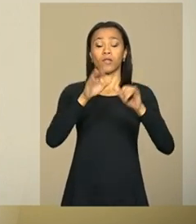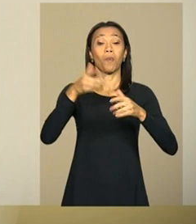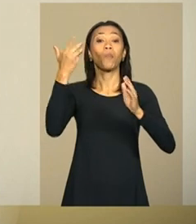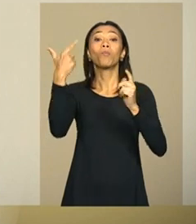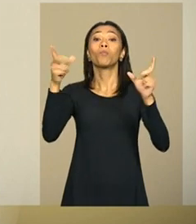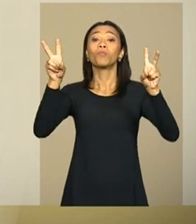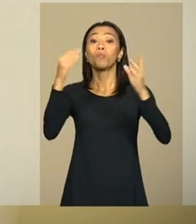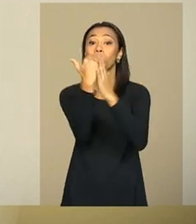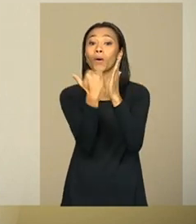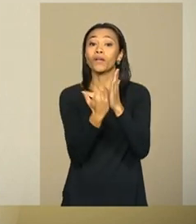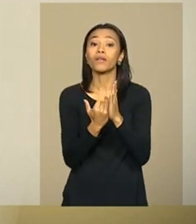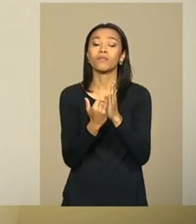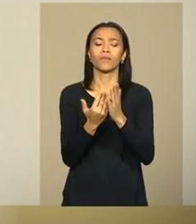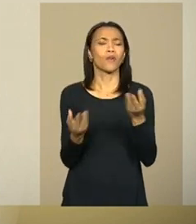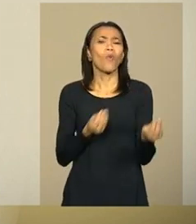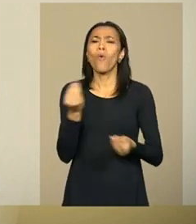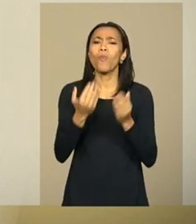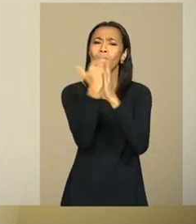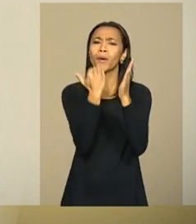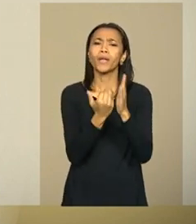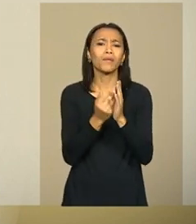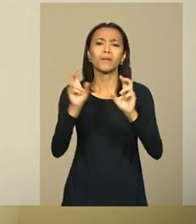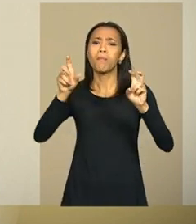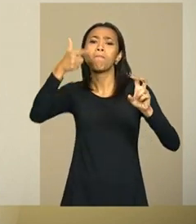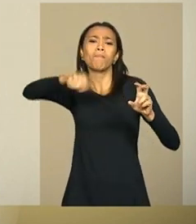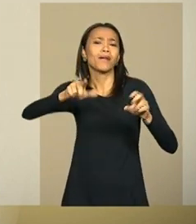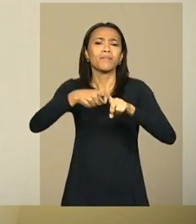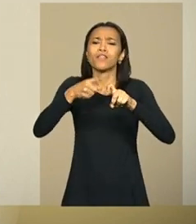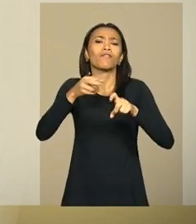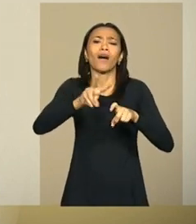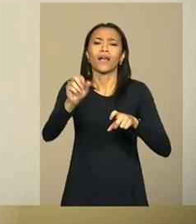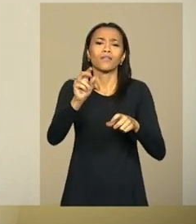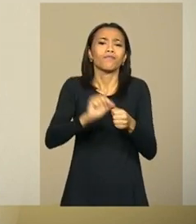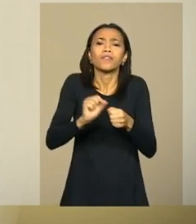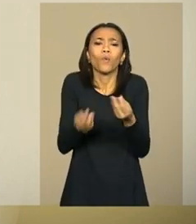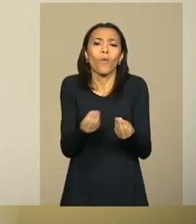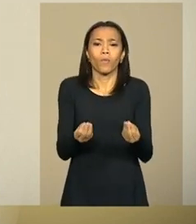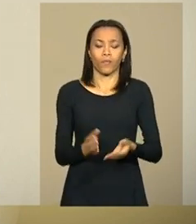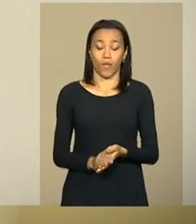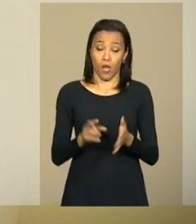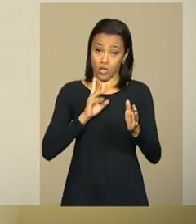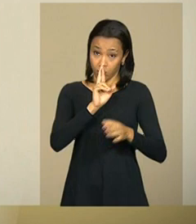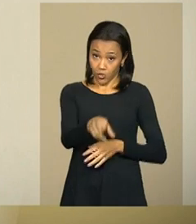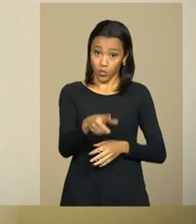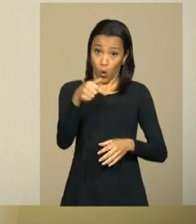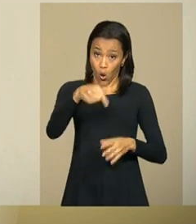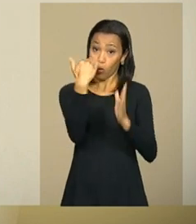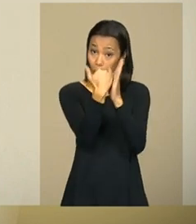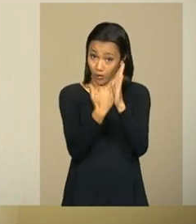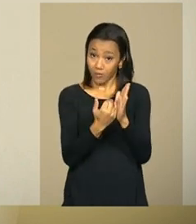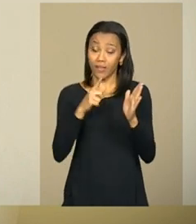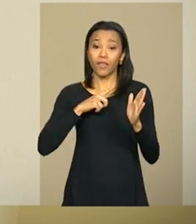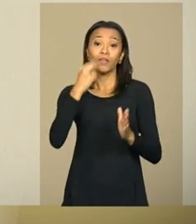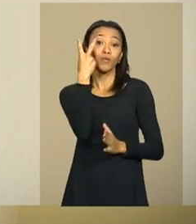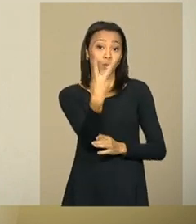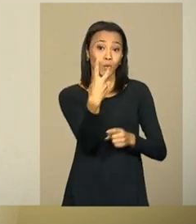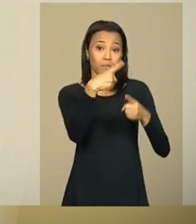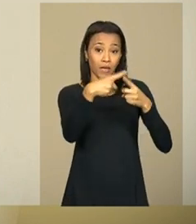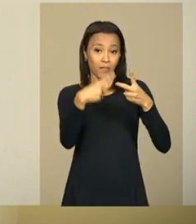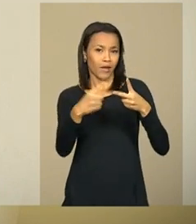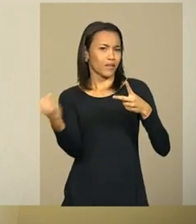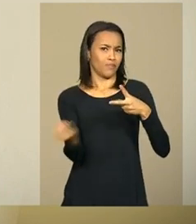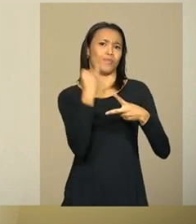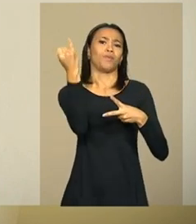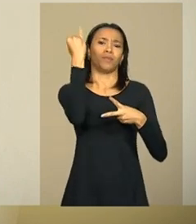Médicos como o programa Mais Médicos vai funcionar presidenta olha Luciano o programa Mais Médicos tem duas iniciativas